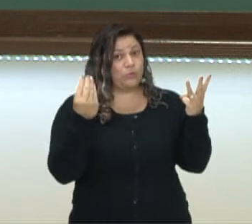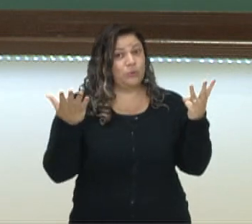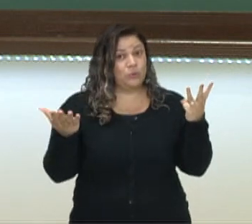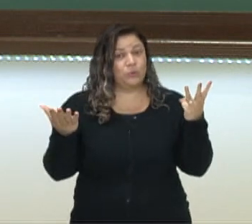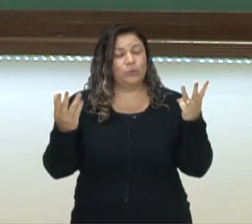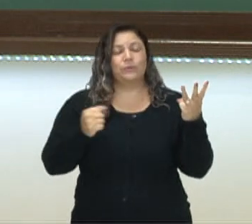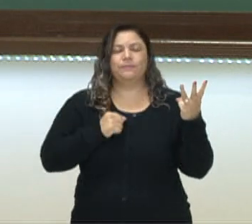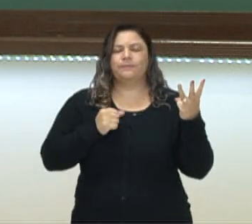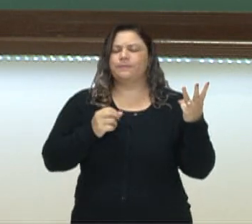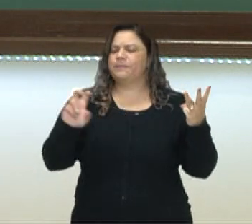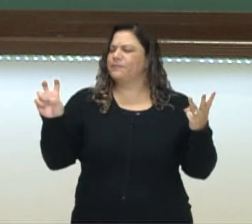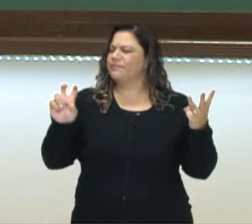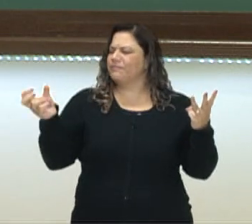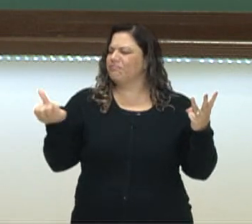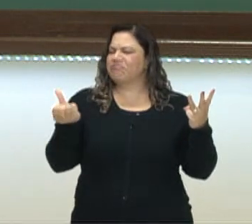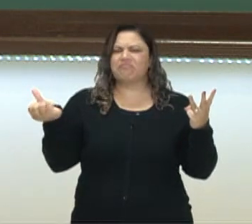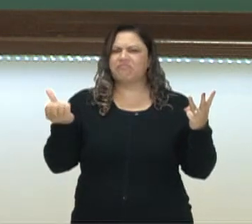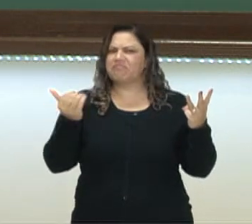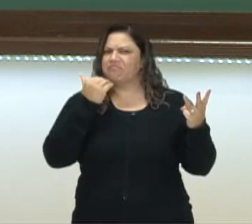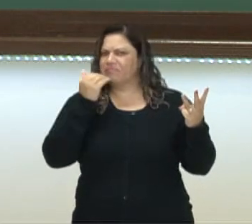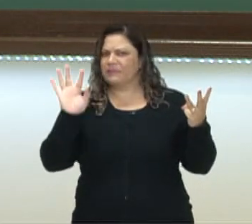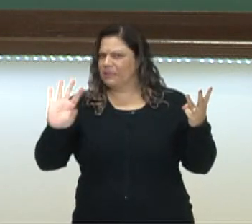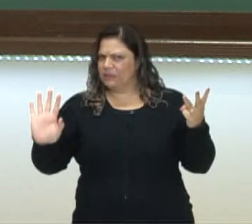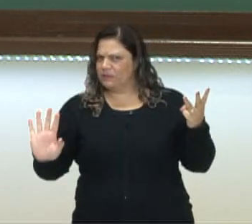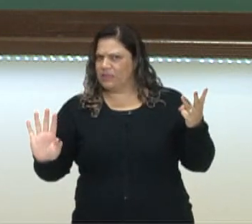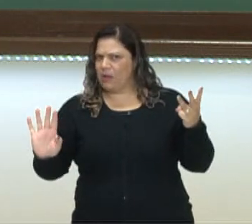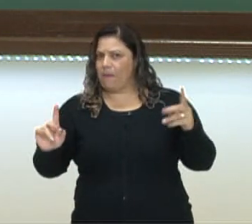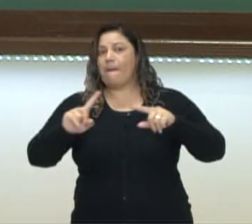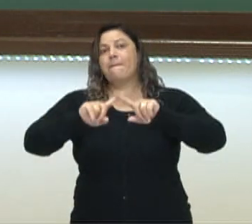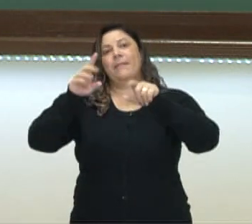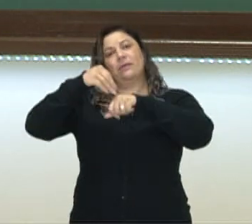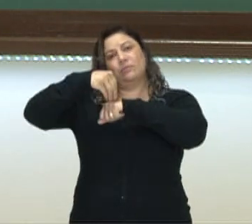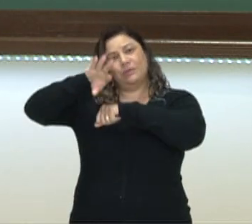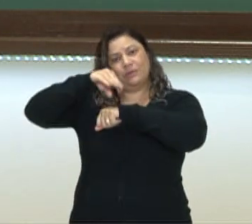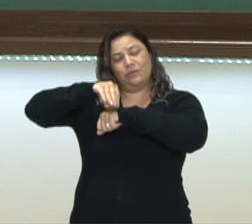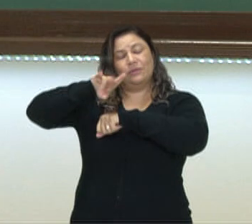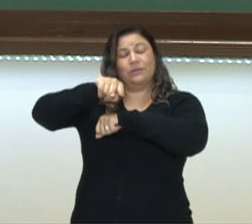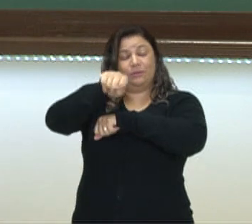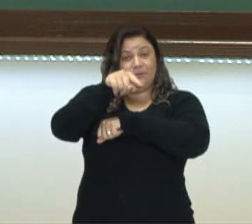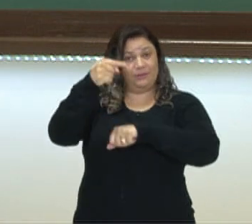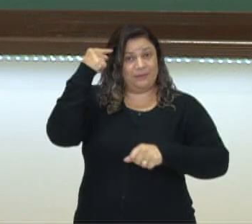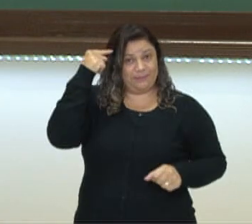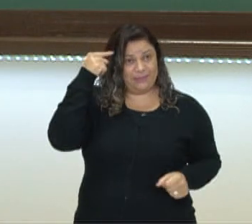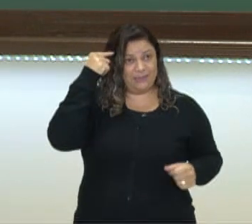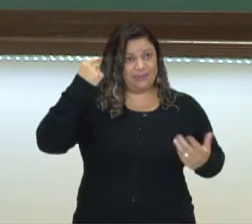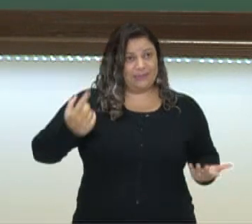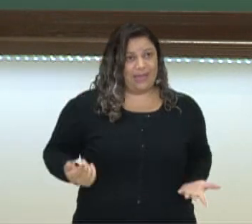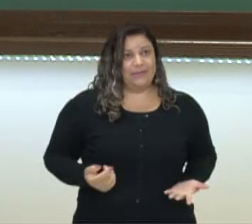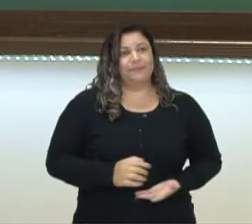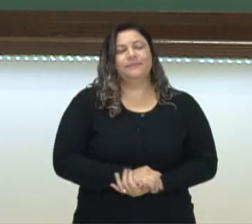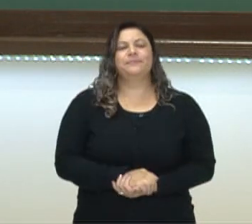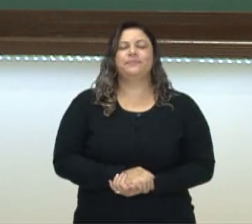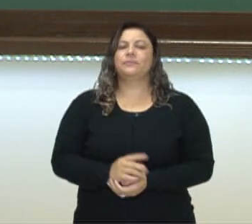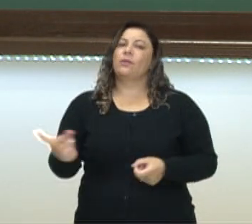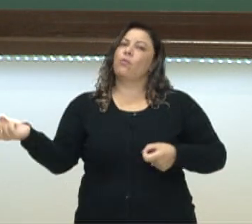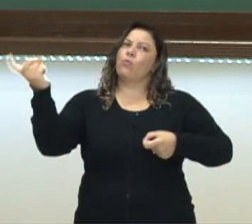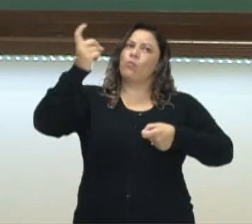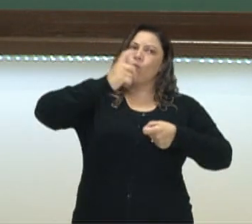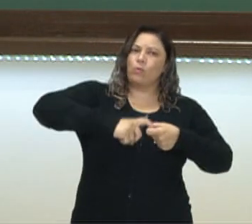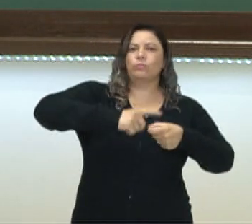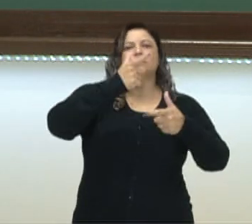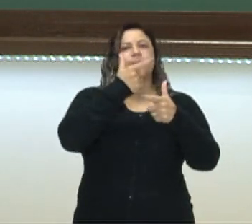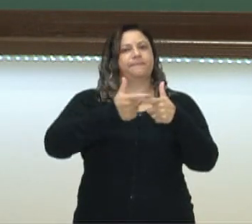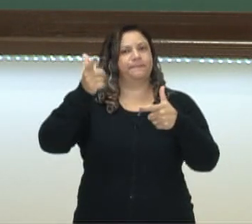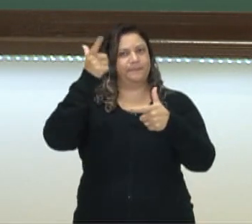o quíntuplo, o sextuplo normalmente não aparece, mas já fica a dica para vocês pensarem quando aparecer. Vamos voltar então ao